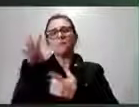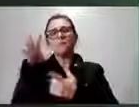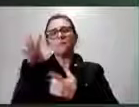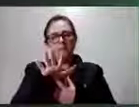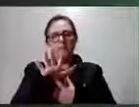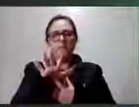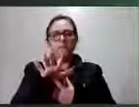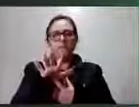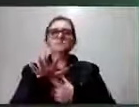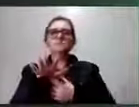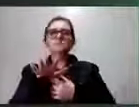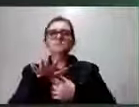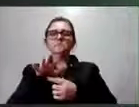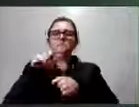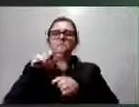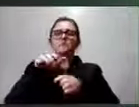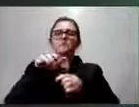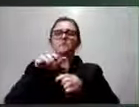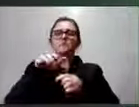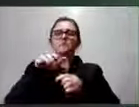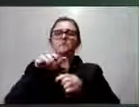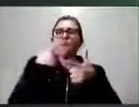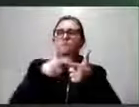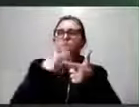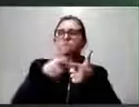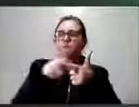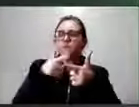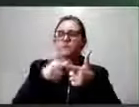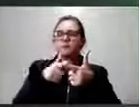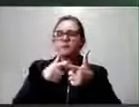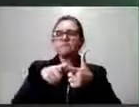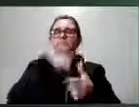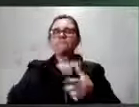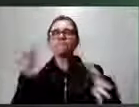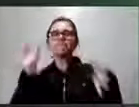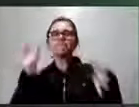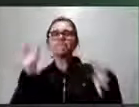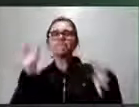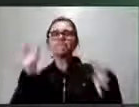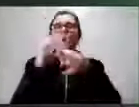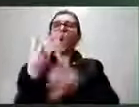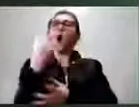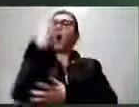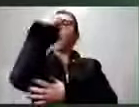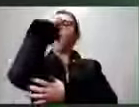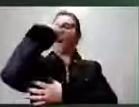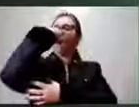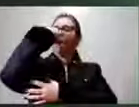transtornos temporomandibulares está associada à intubação